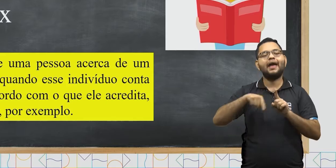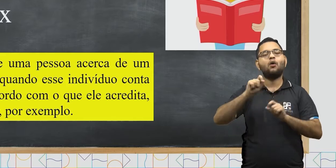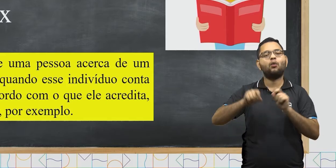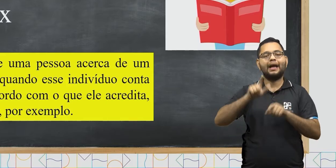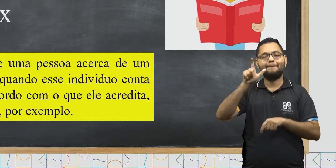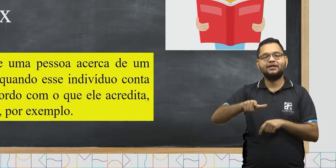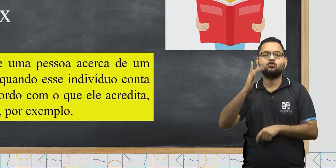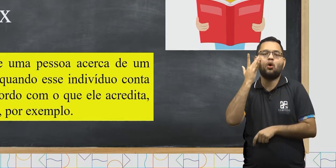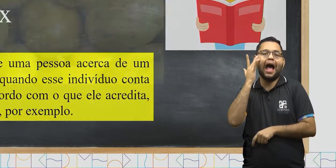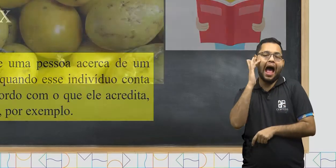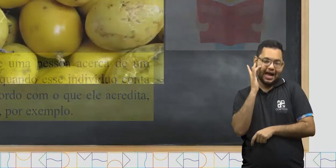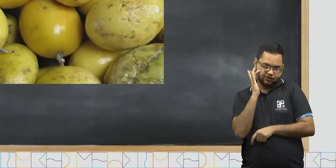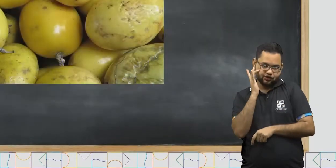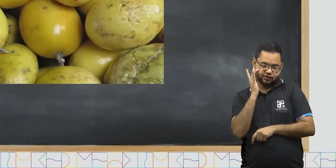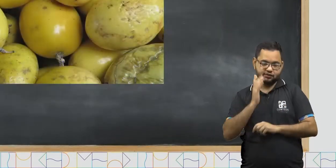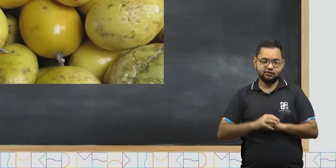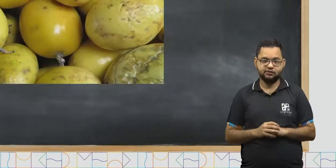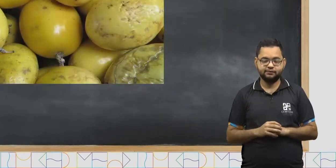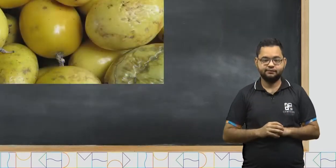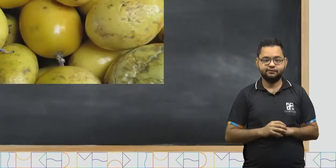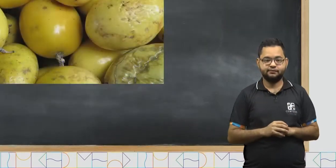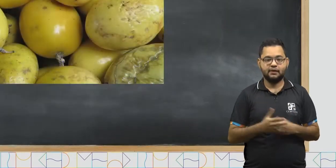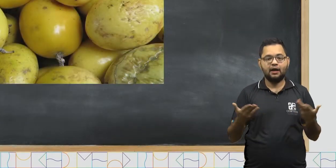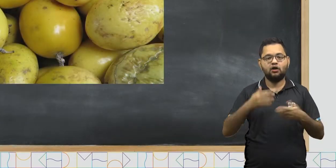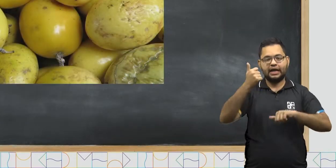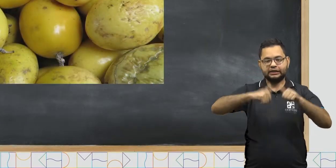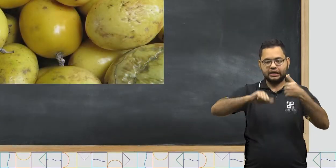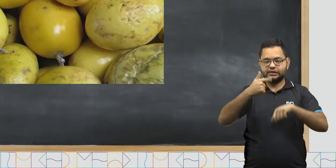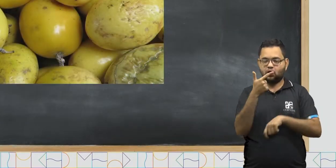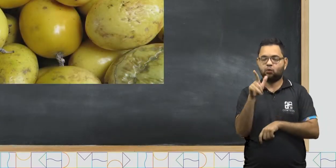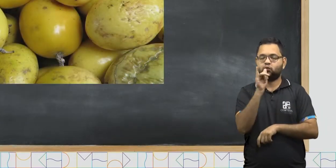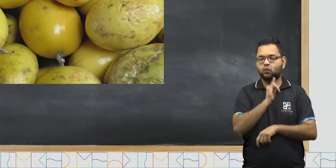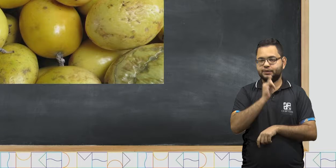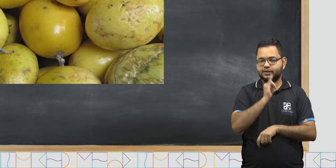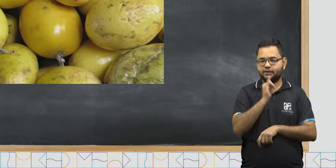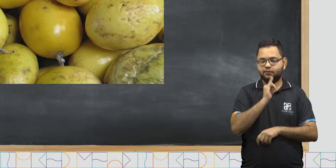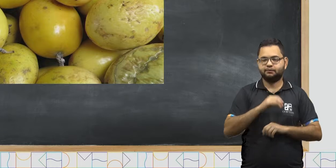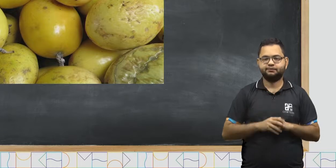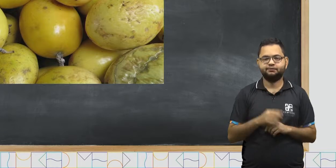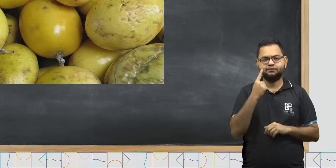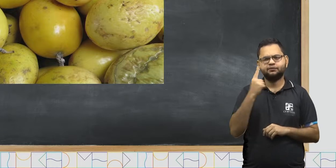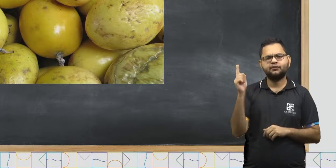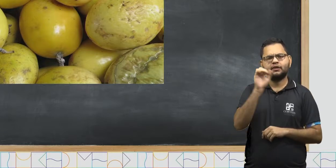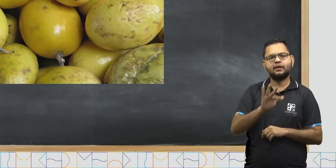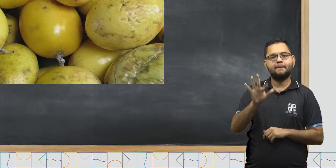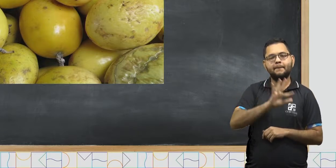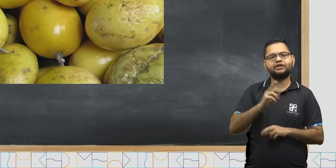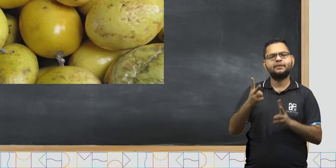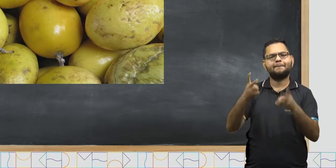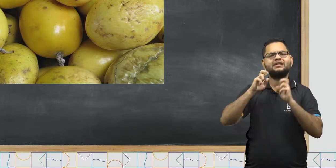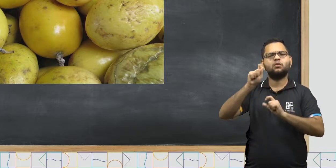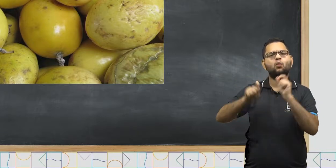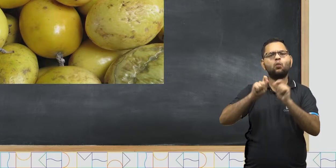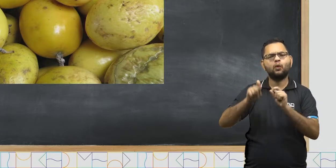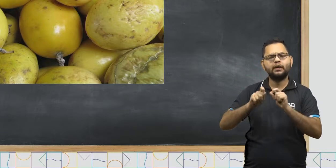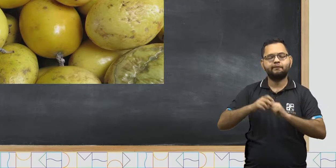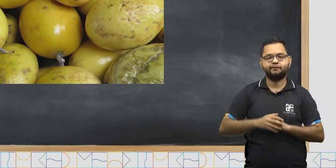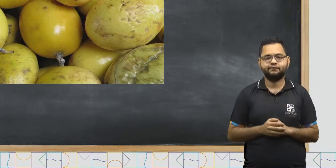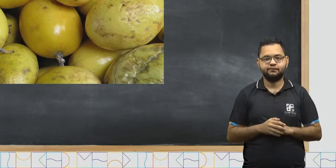acha sobre um fato. Vamos analisar um outro exemplo. O que você vê nesta